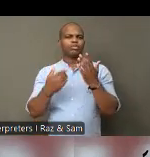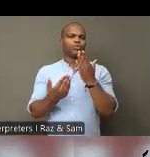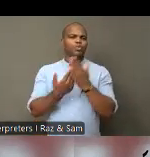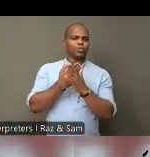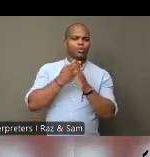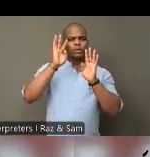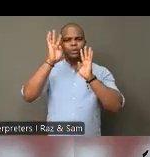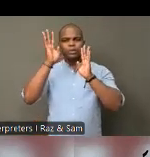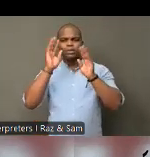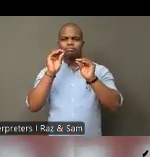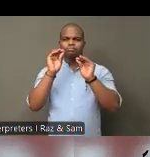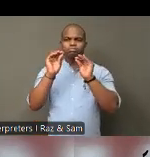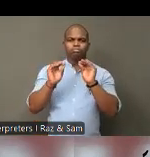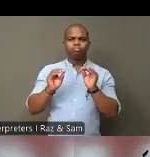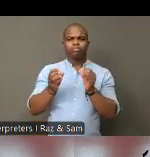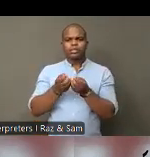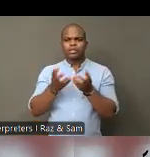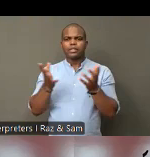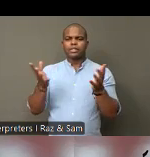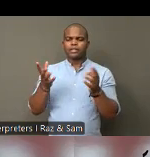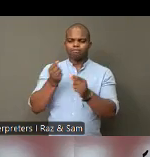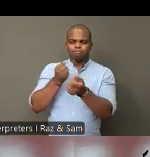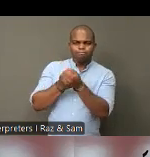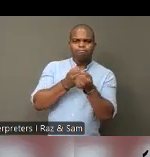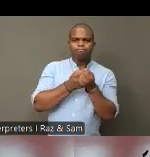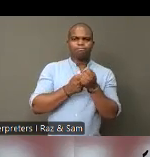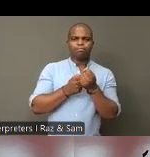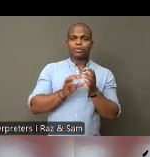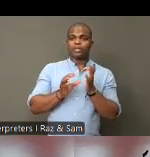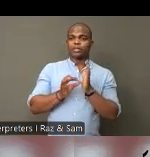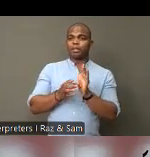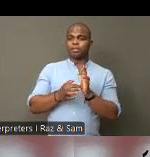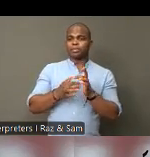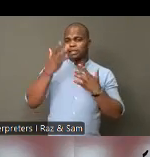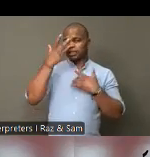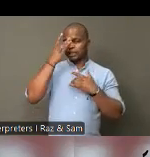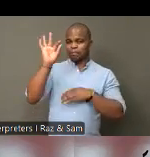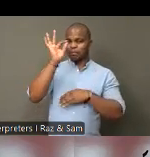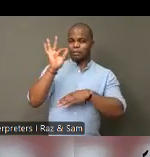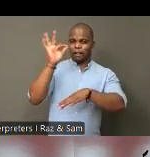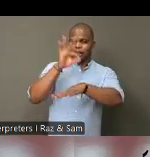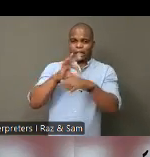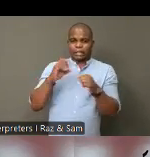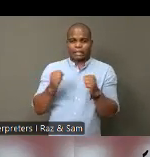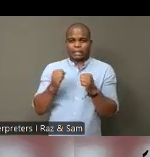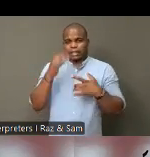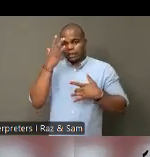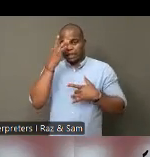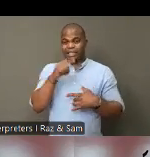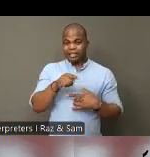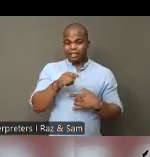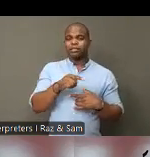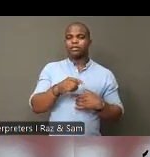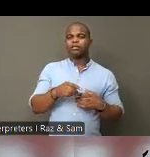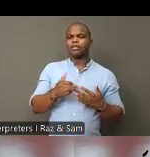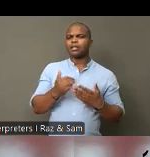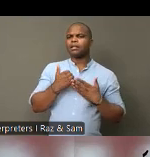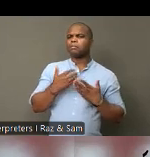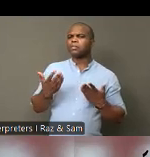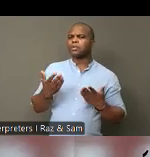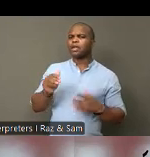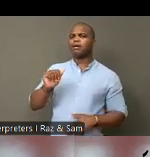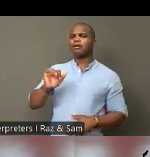malária, usar inteligência artificial para diagnóstico microscópico. Nós